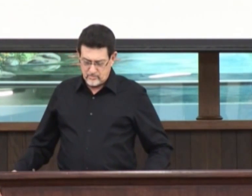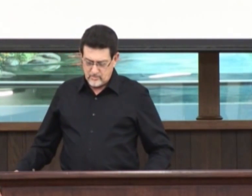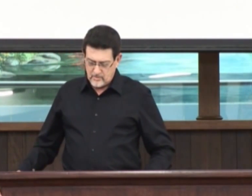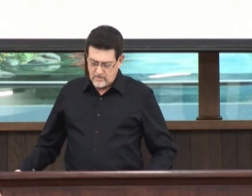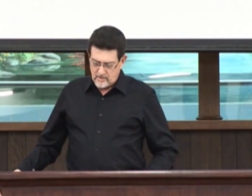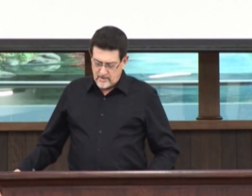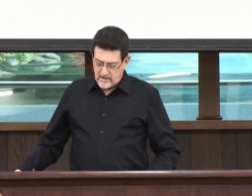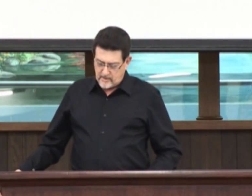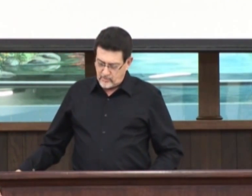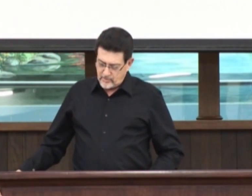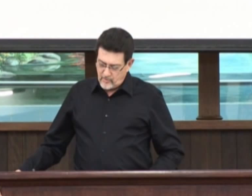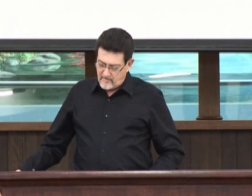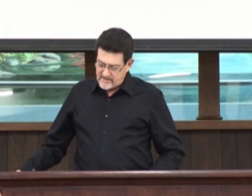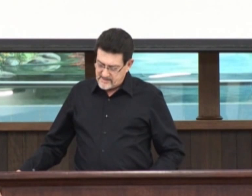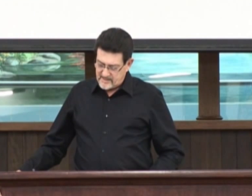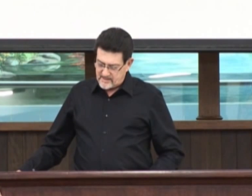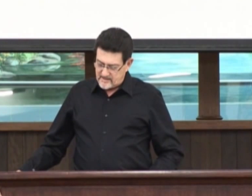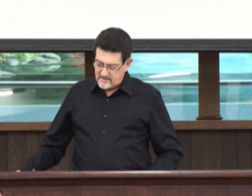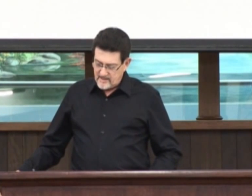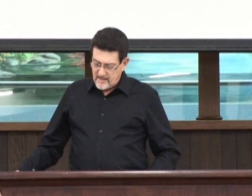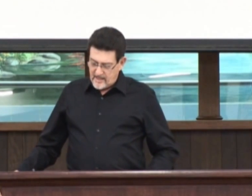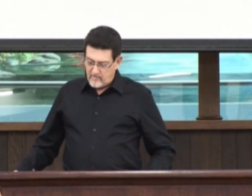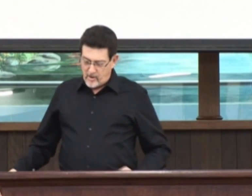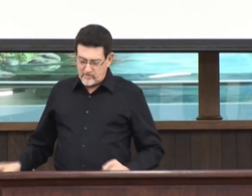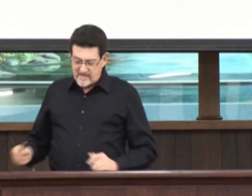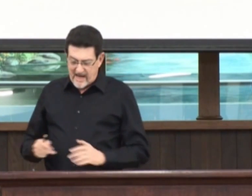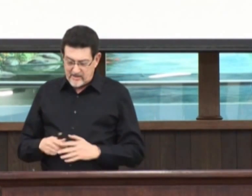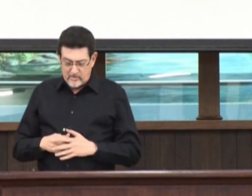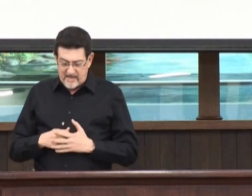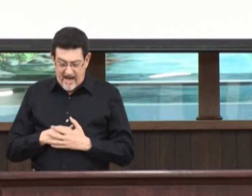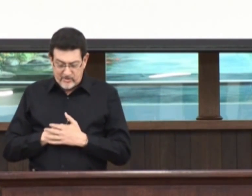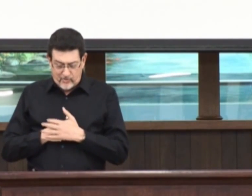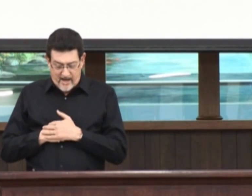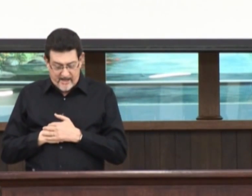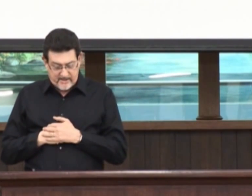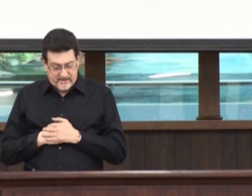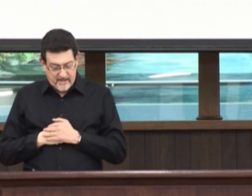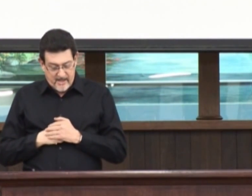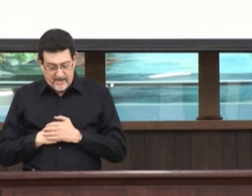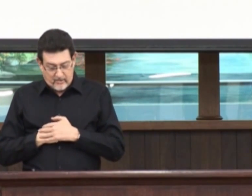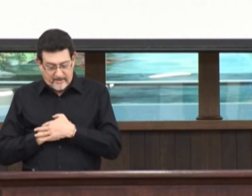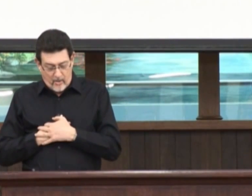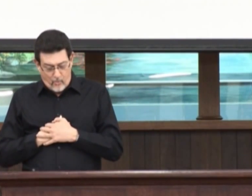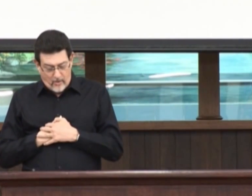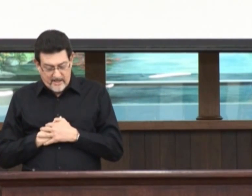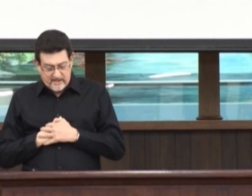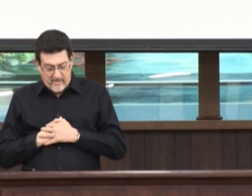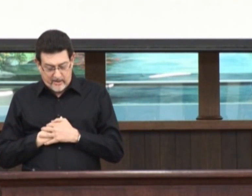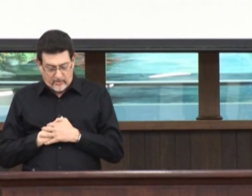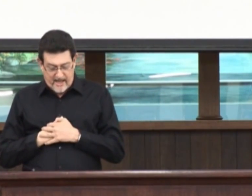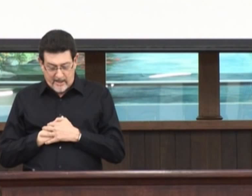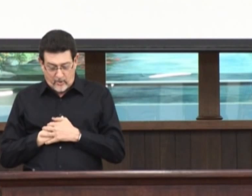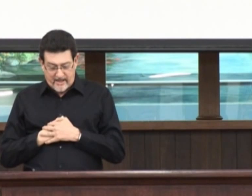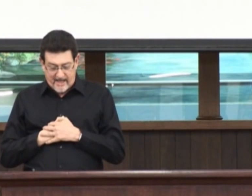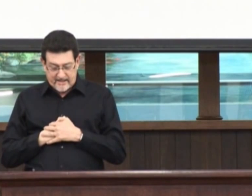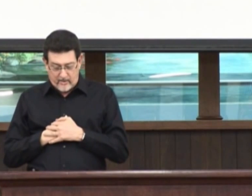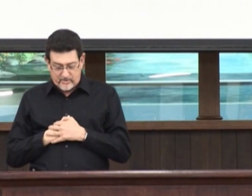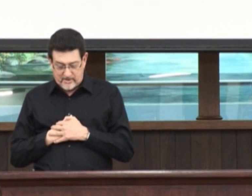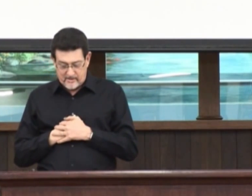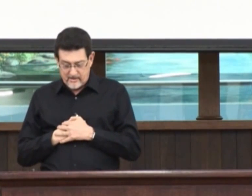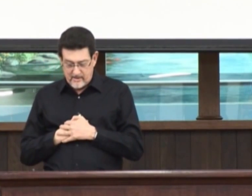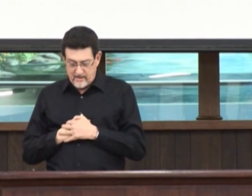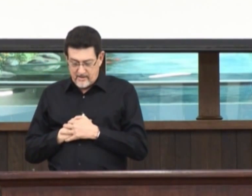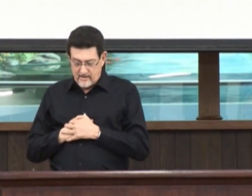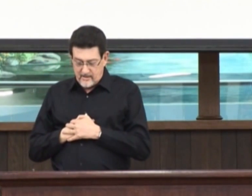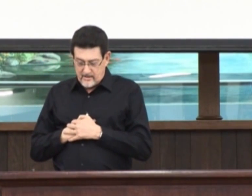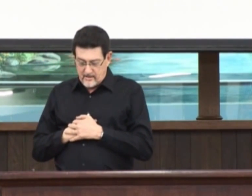algum, retornou a princesa. Embora os irracionais não tenham conhecimento nem adorem a